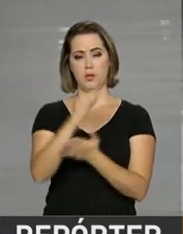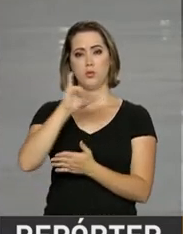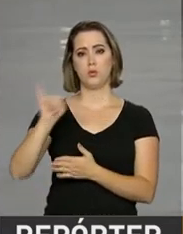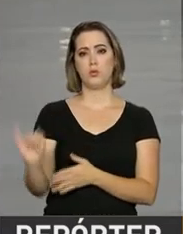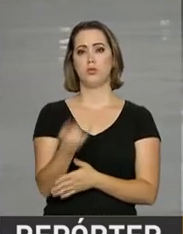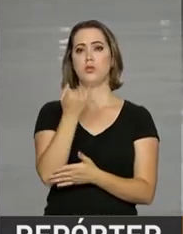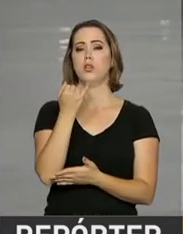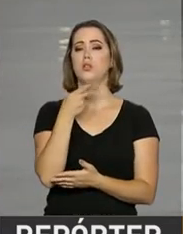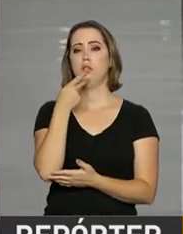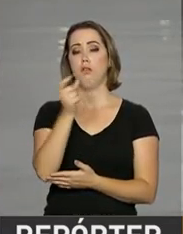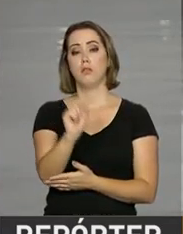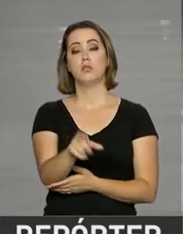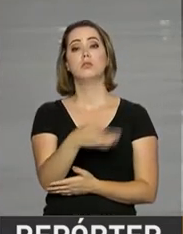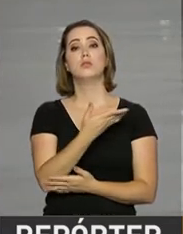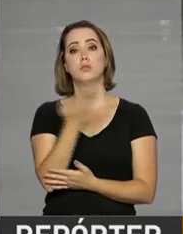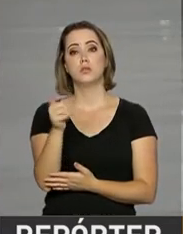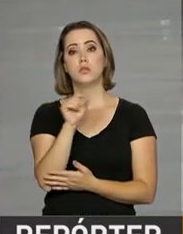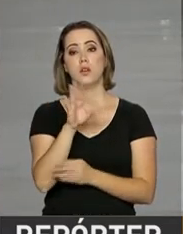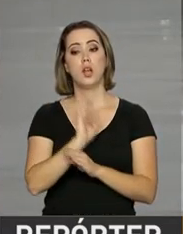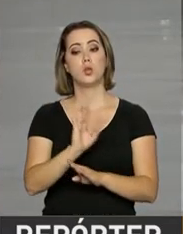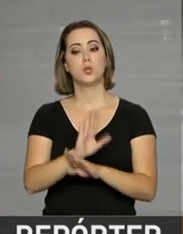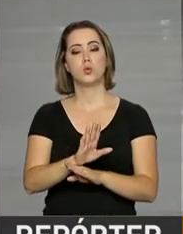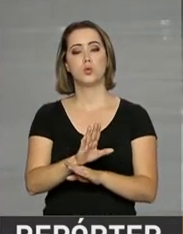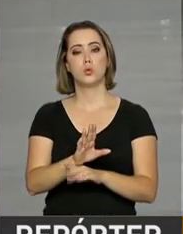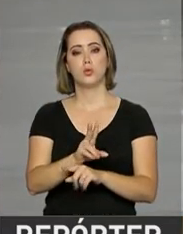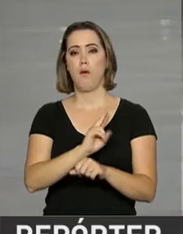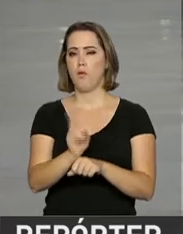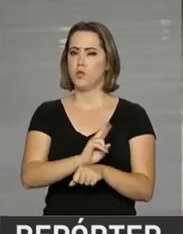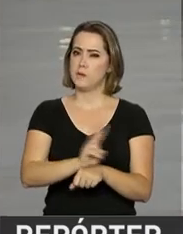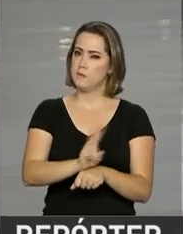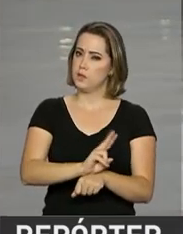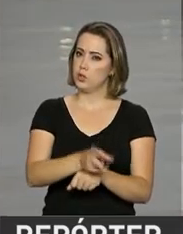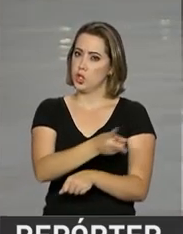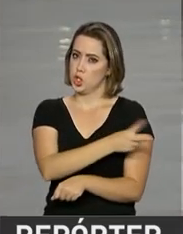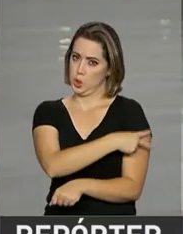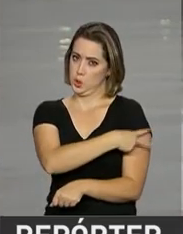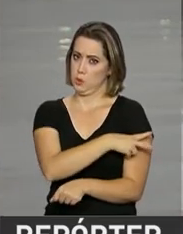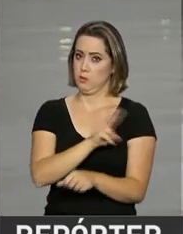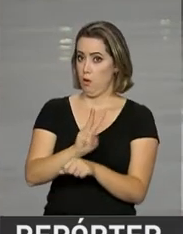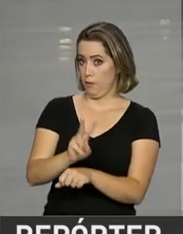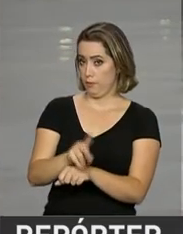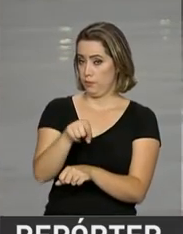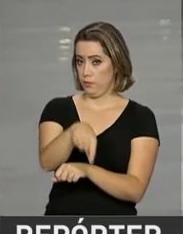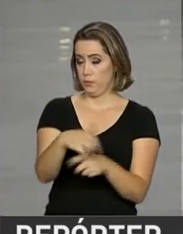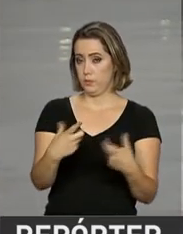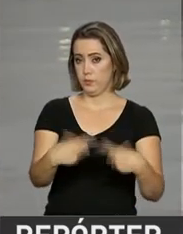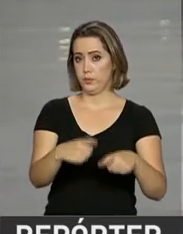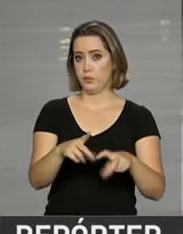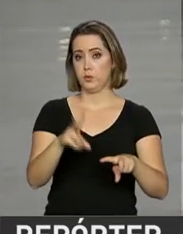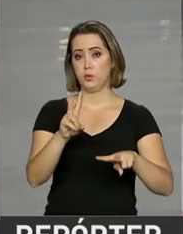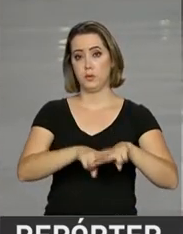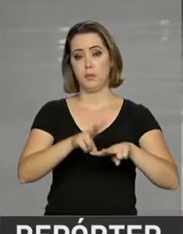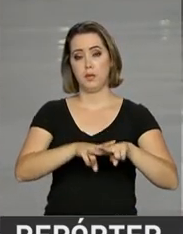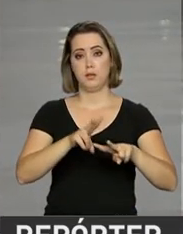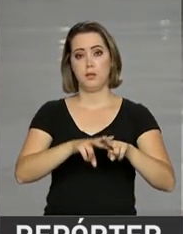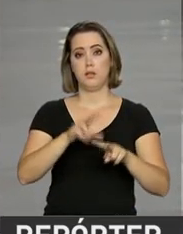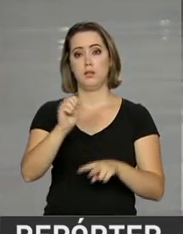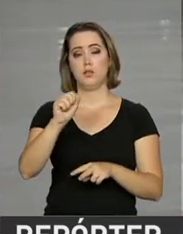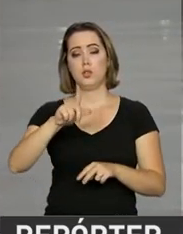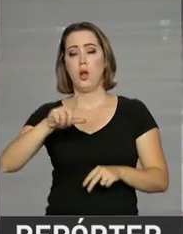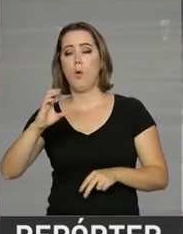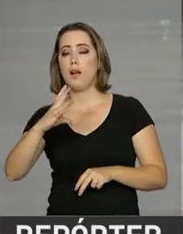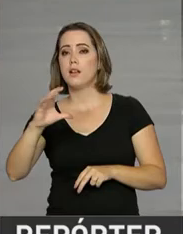como você disse a auxiliar os agentes penitenciários a retomar o controle da penitenciária estadual de alcaçuz o número